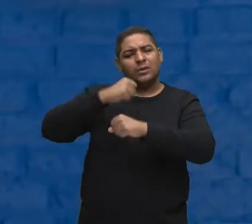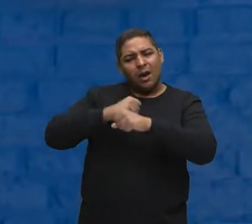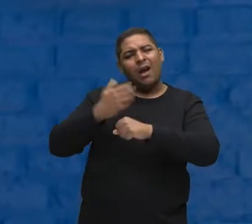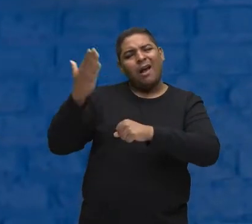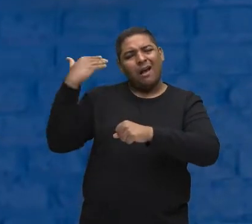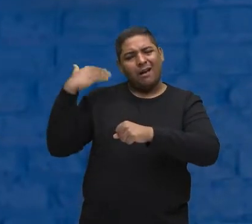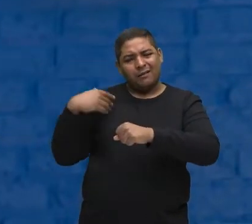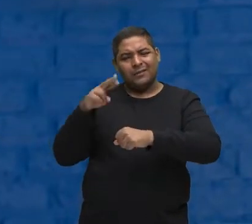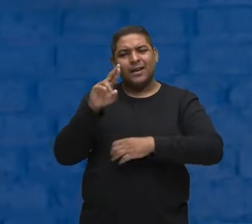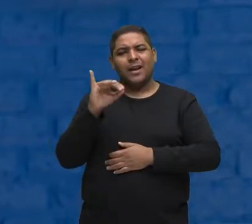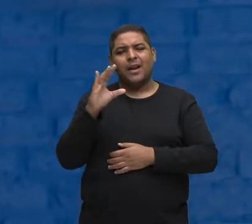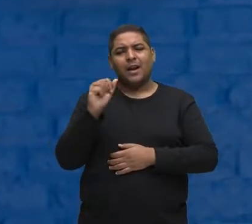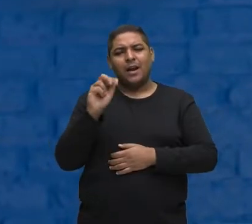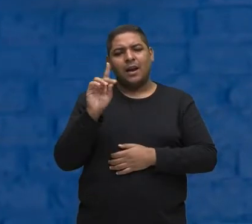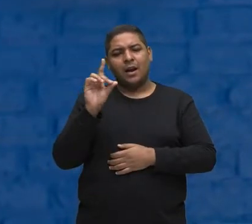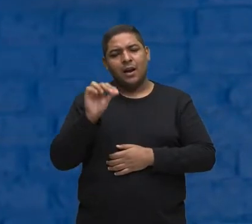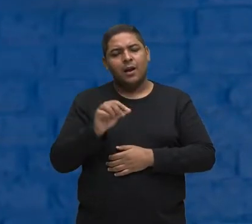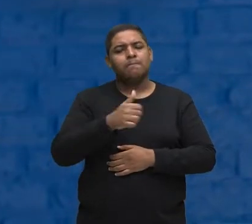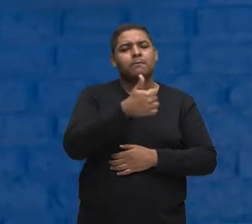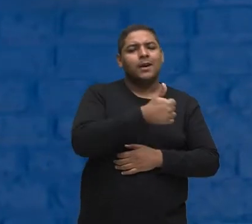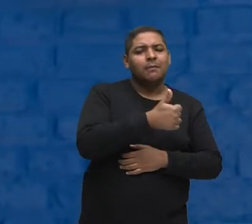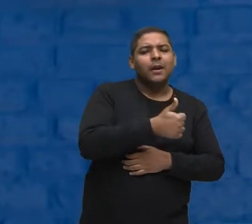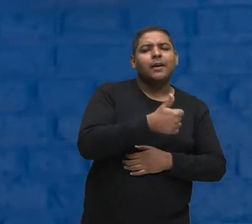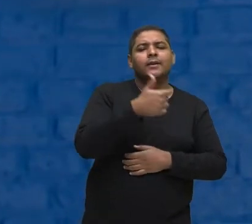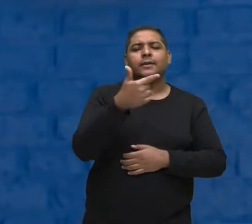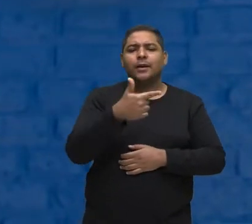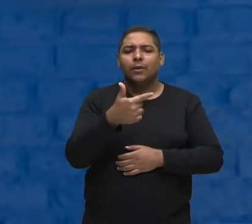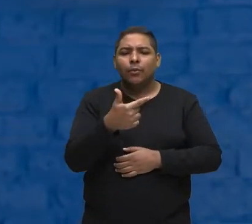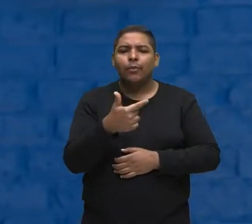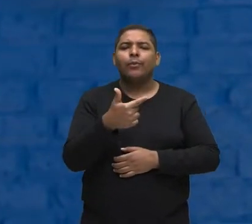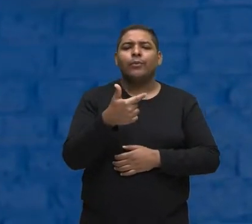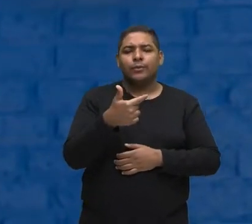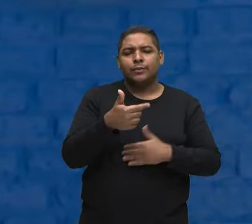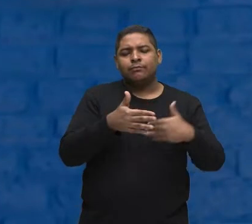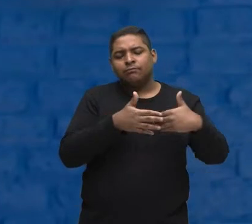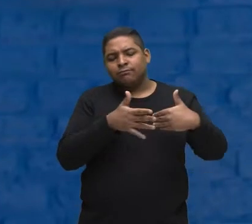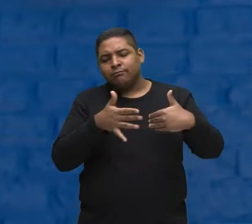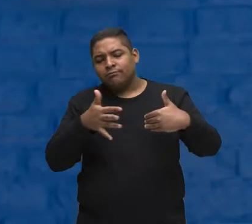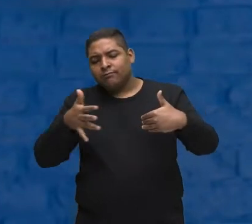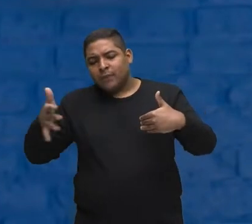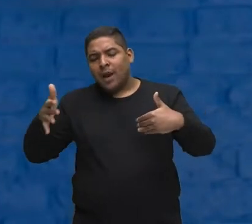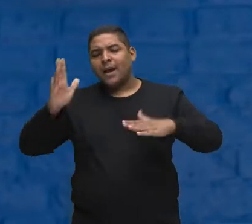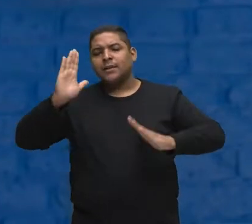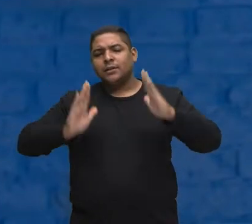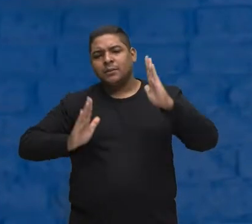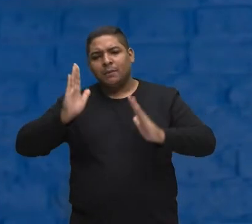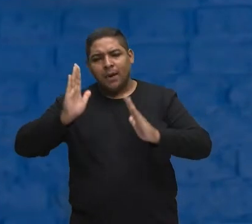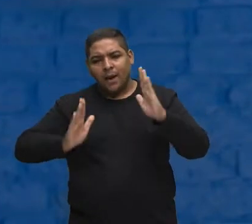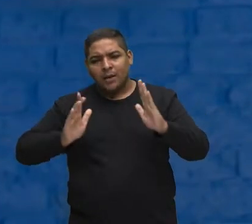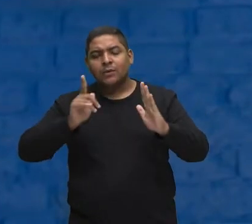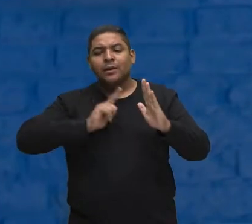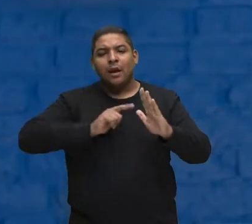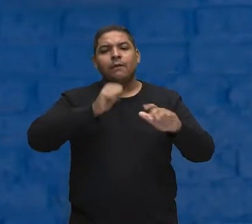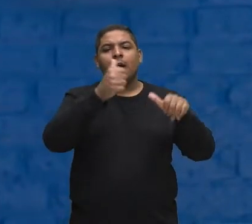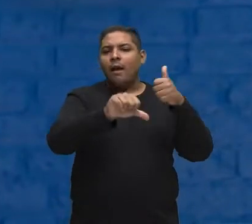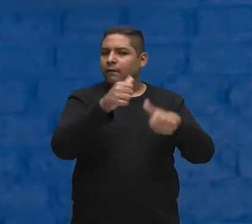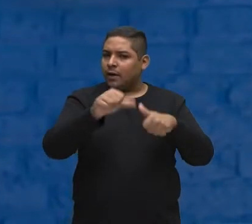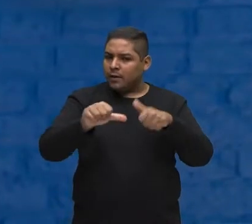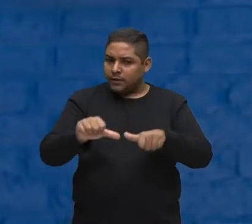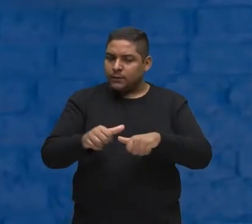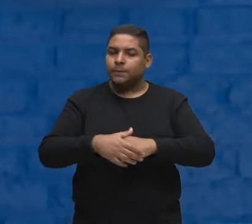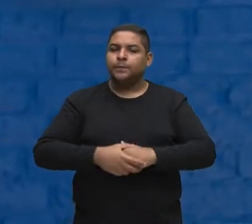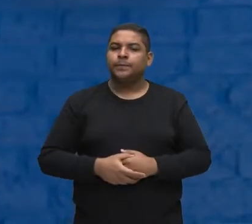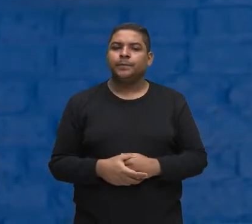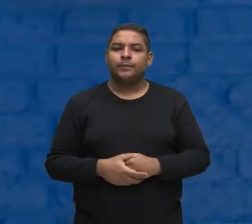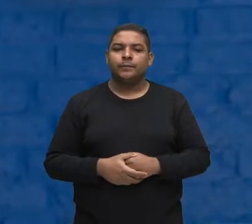chegar no 5º, ele passou pelo 1º, passou pelo 2º, e todos esses períodos aí ele teve uma avaliação. Então,